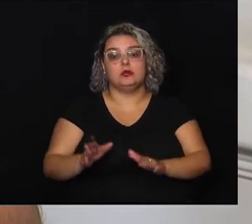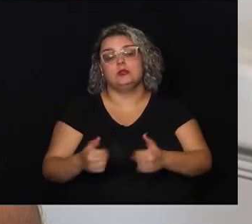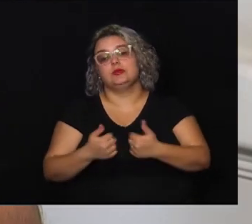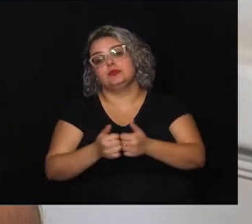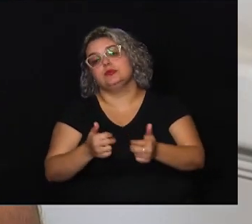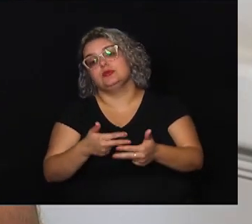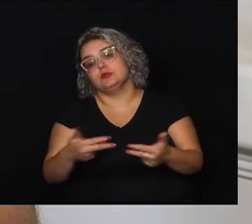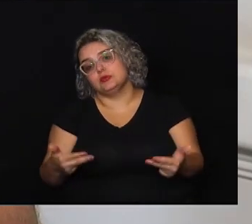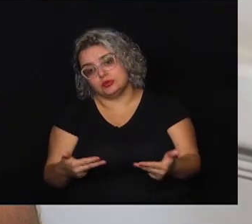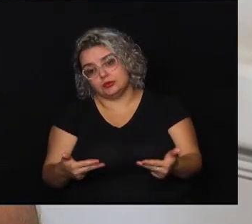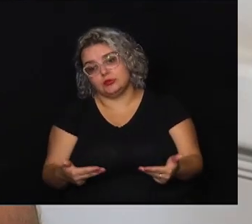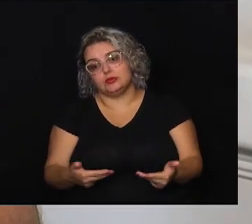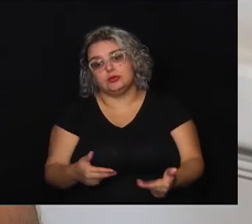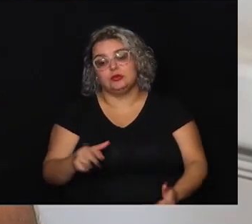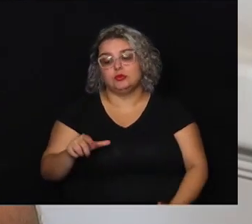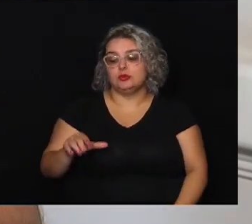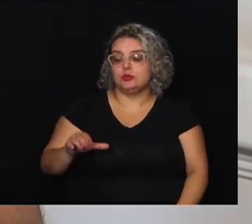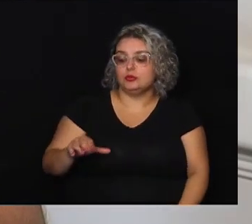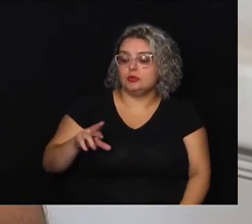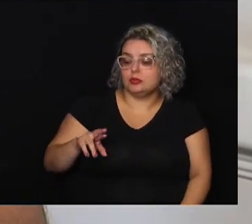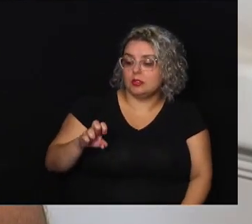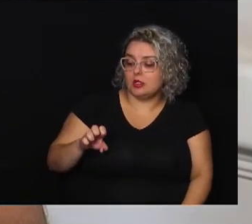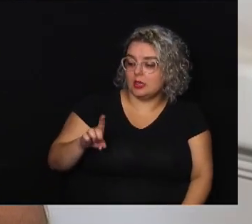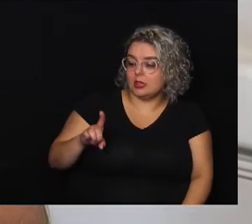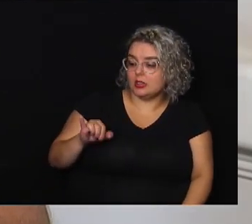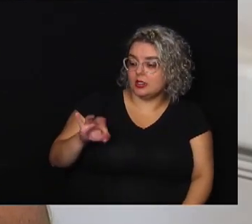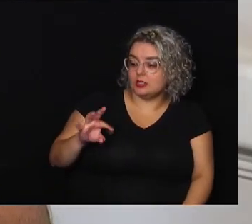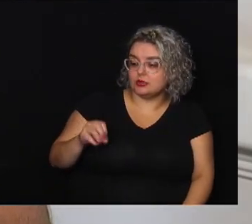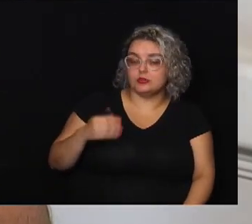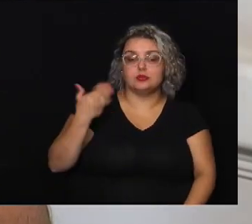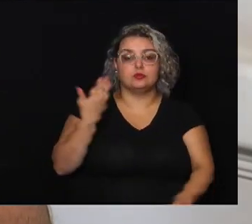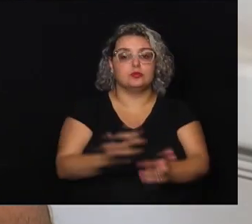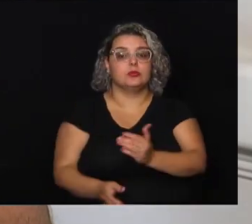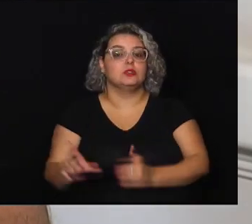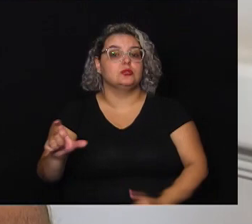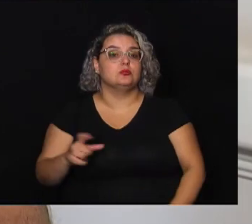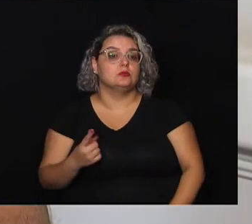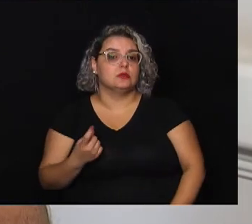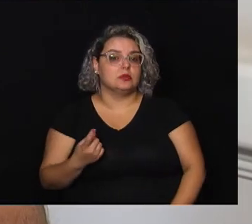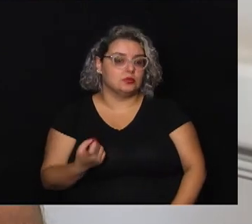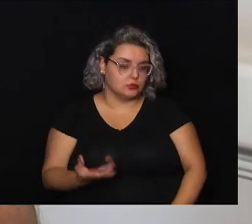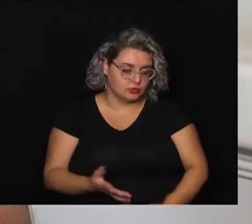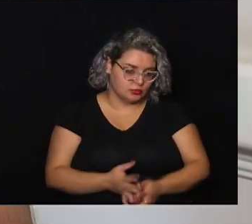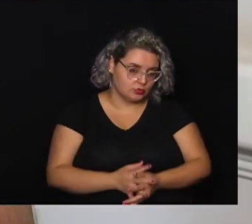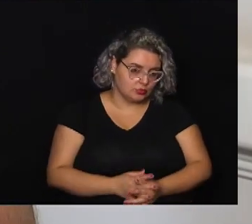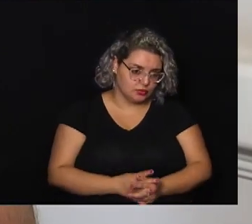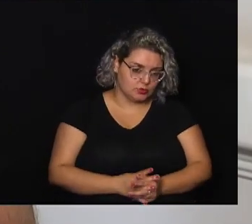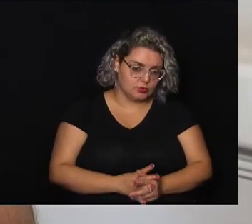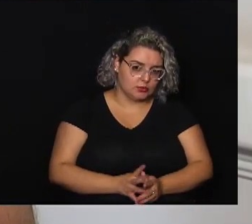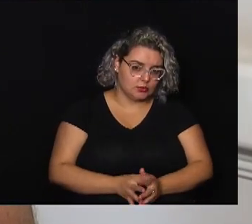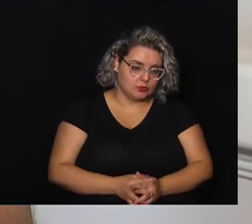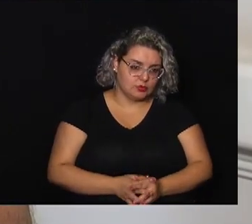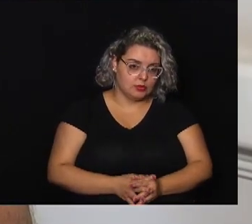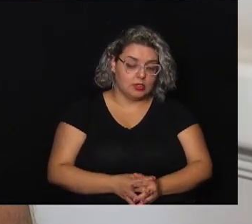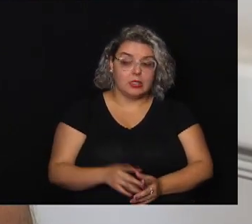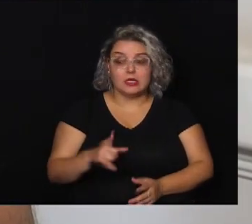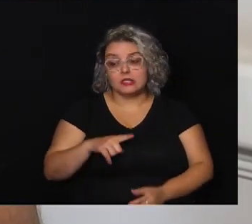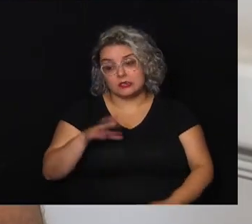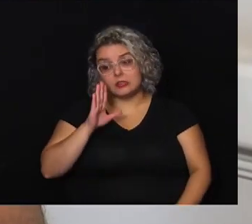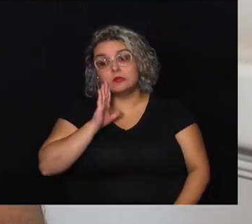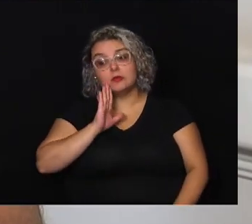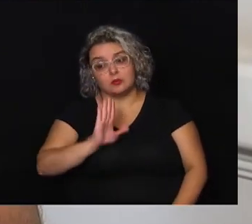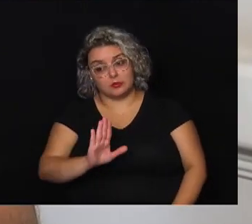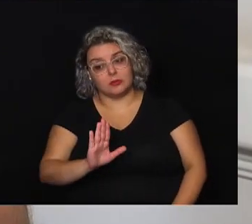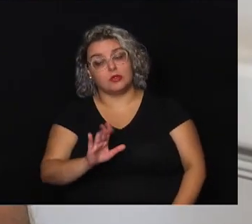trata dos créditos que perdiam as validades dos bilhetes únicos. Há uma promessa e há um trabalho